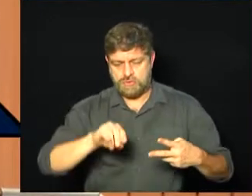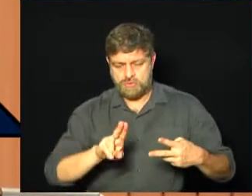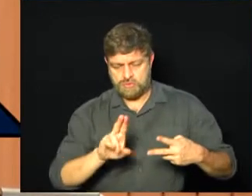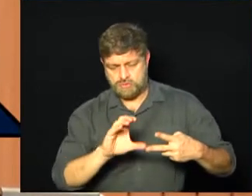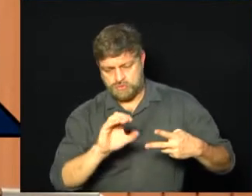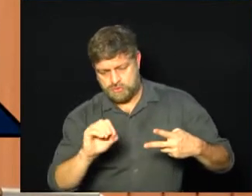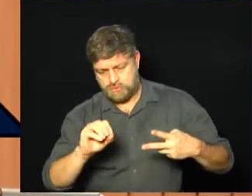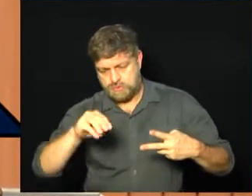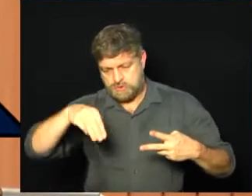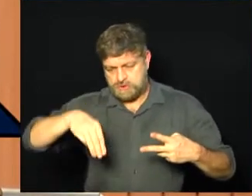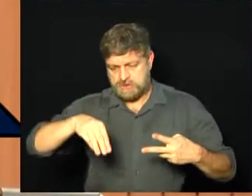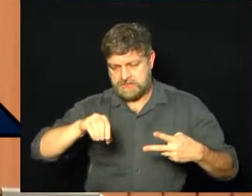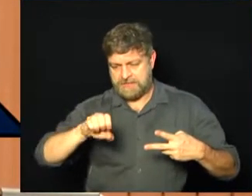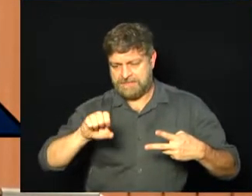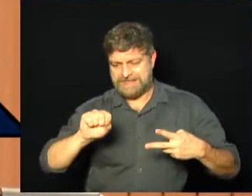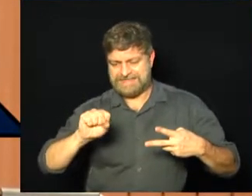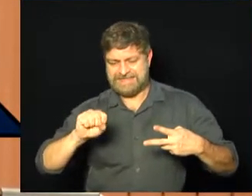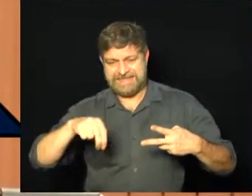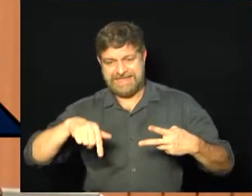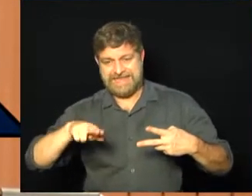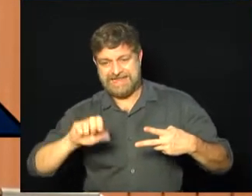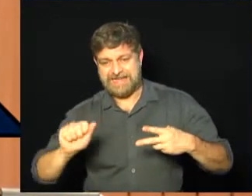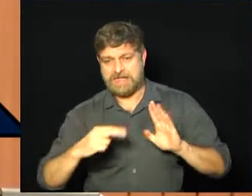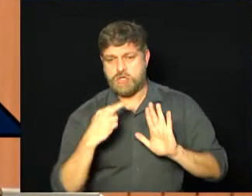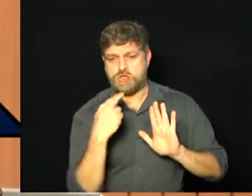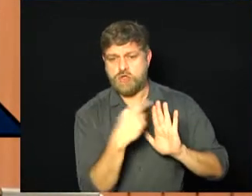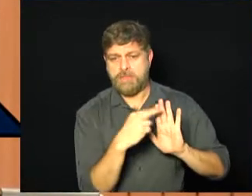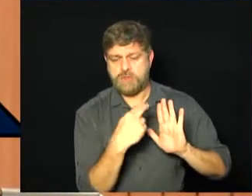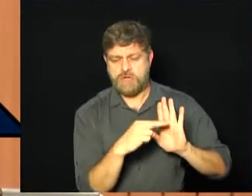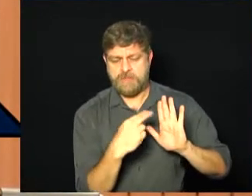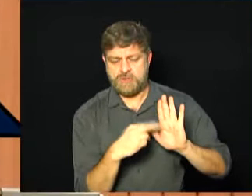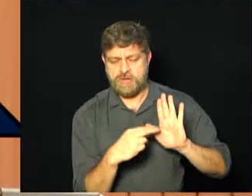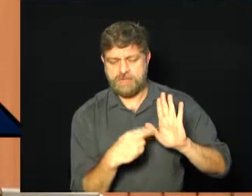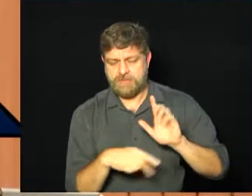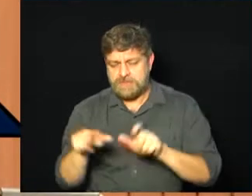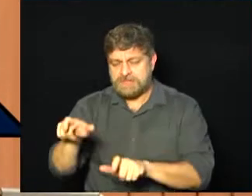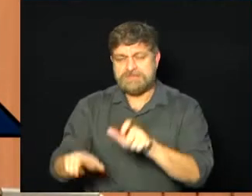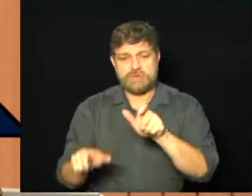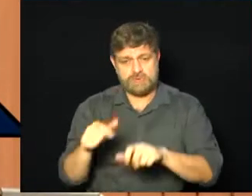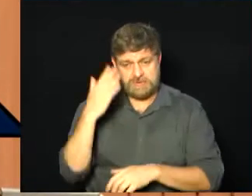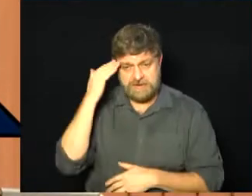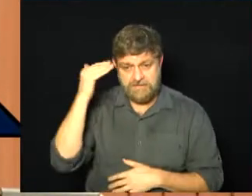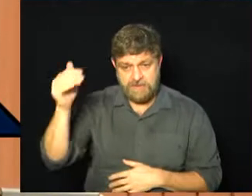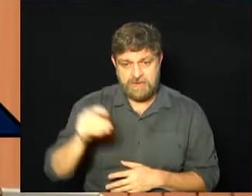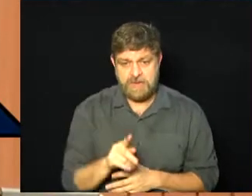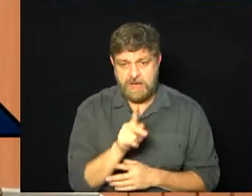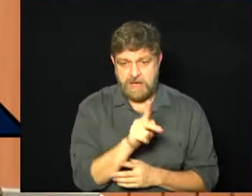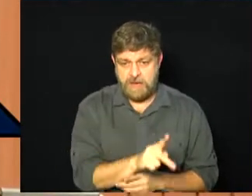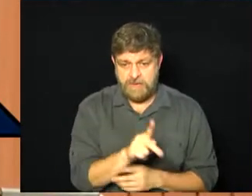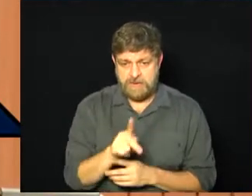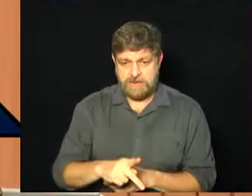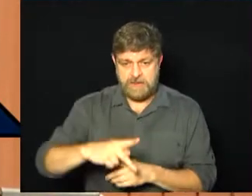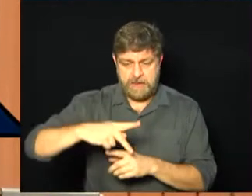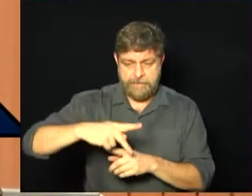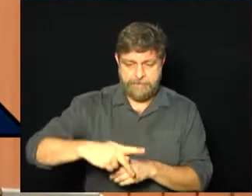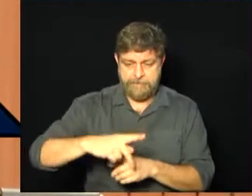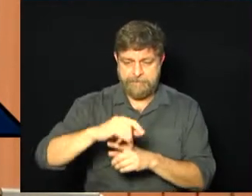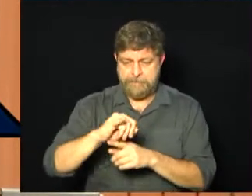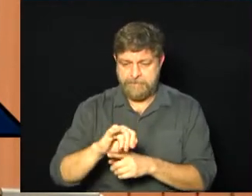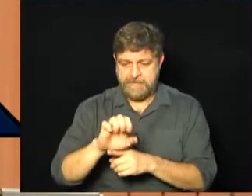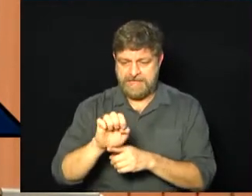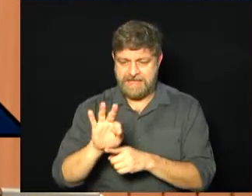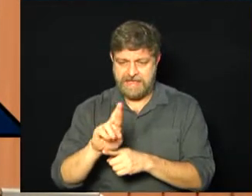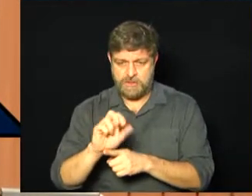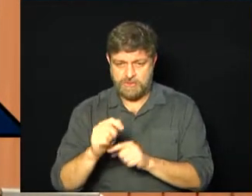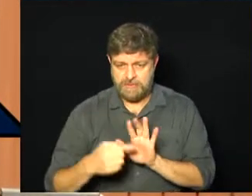Fernandes, Dami Souza Santos, Mário Schemberg e o professor Pietro Maria Bardi, que